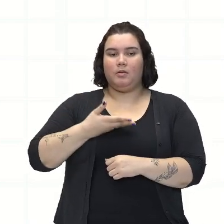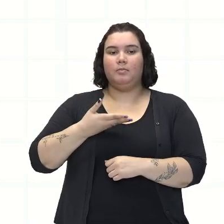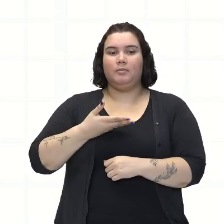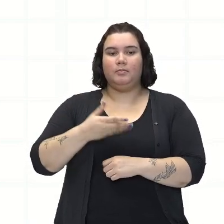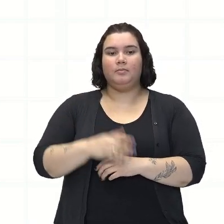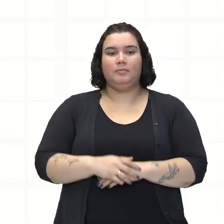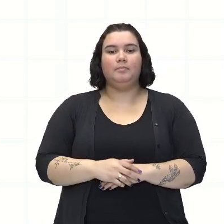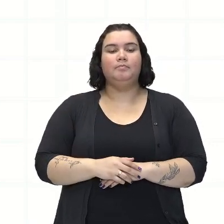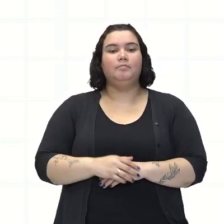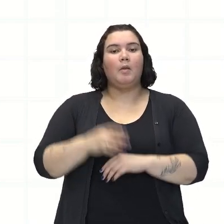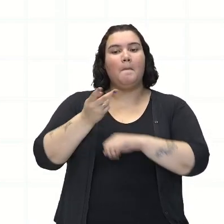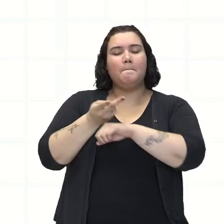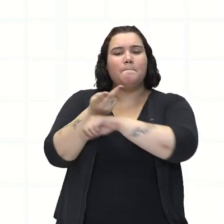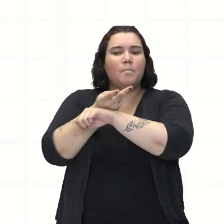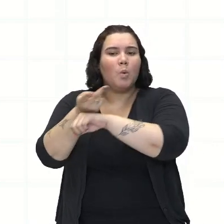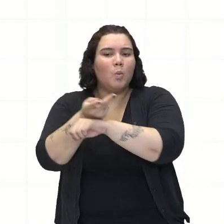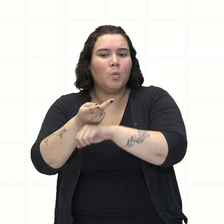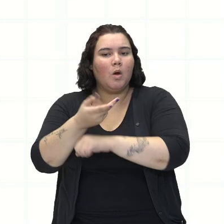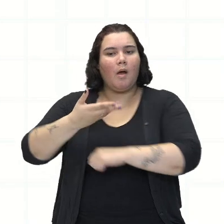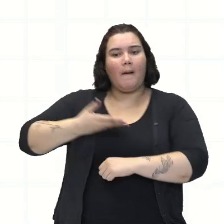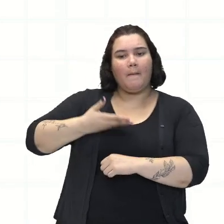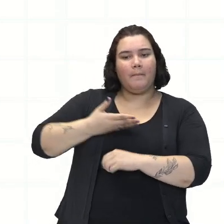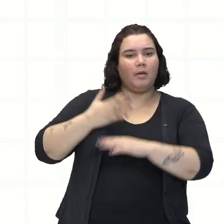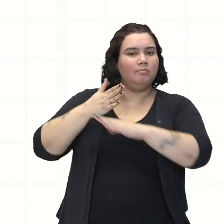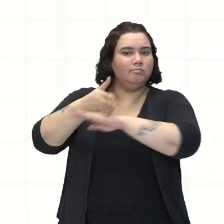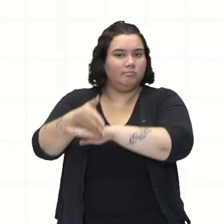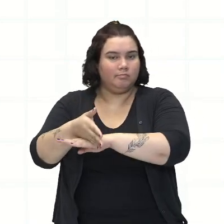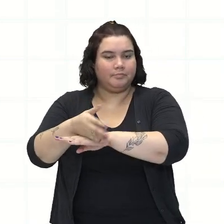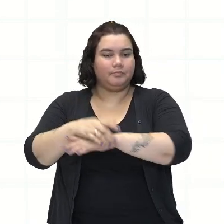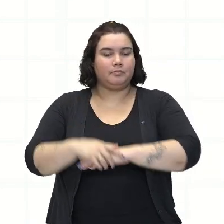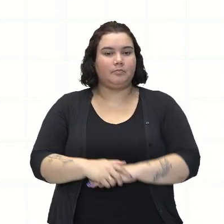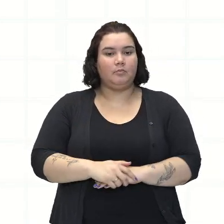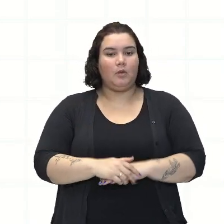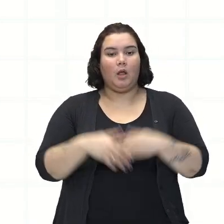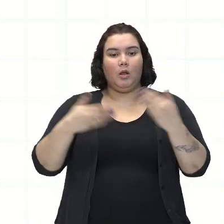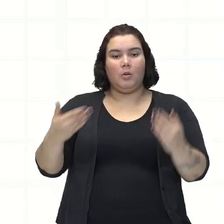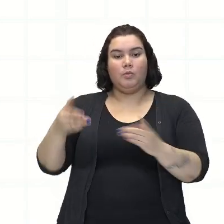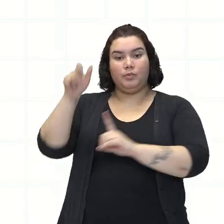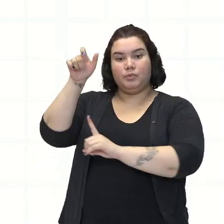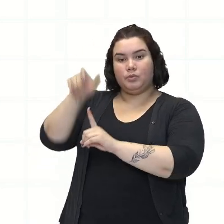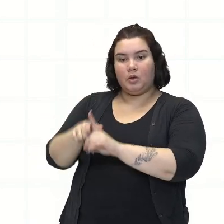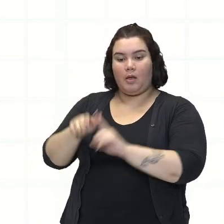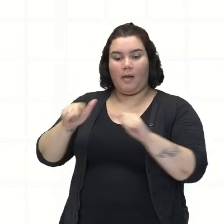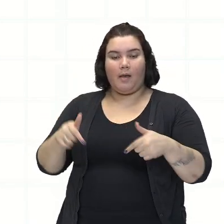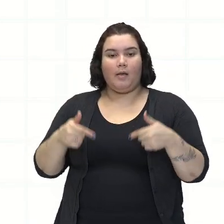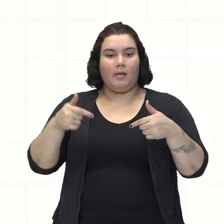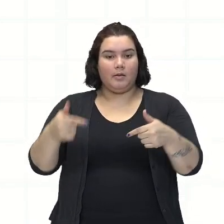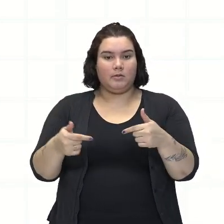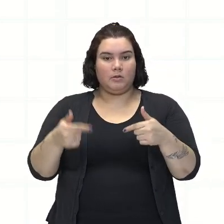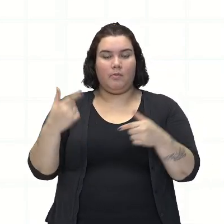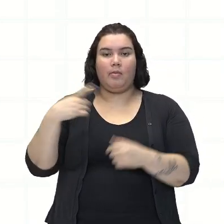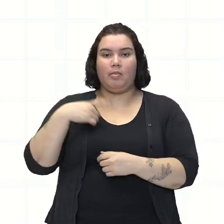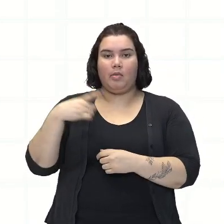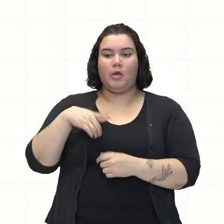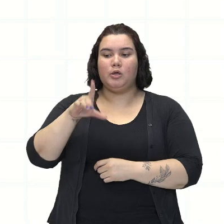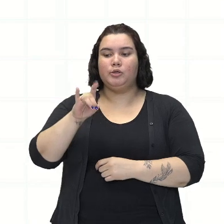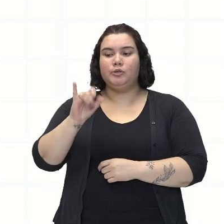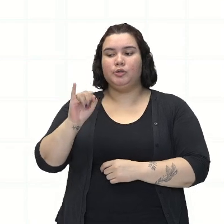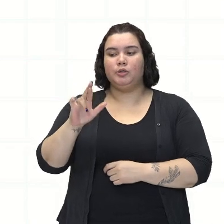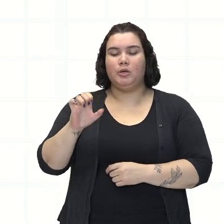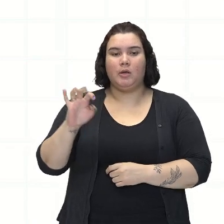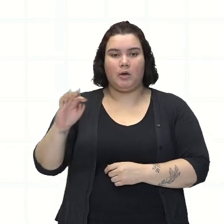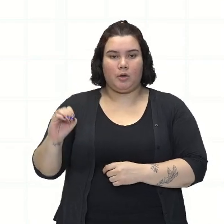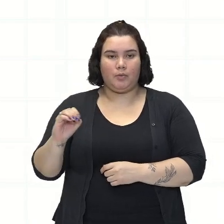vim procurar uma amiga. Então, o sujeito, ele está fazendo a ação diretamente.